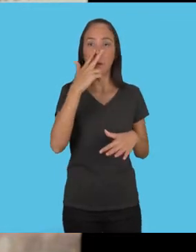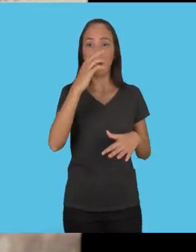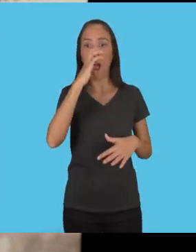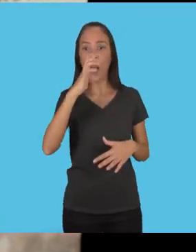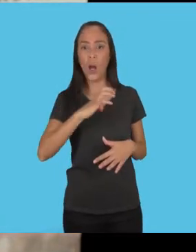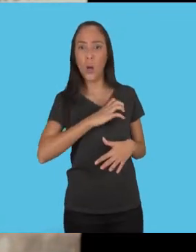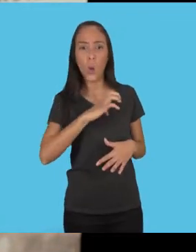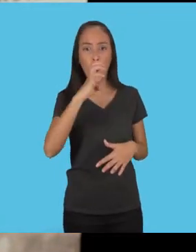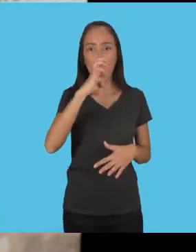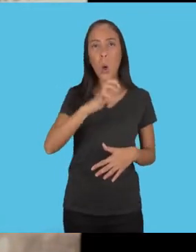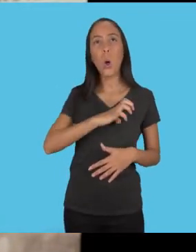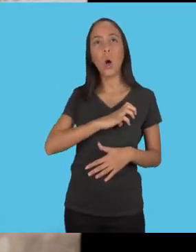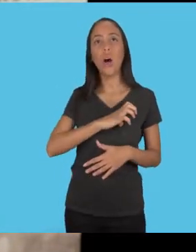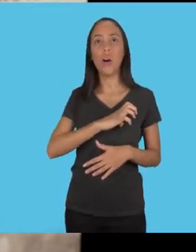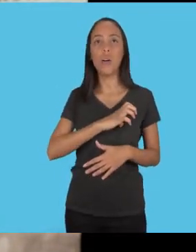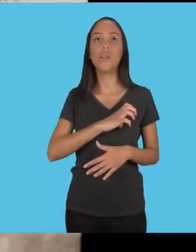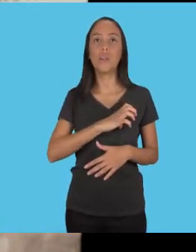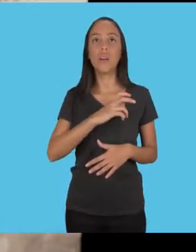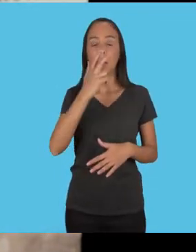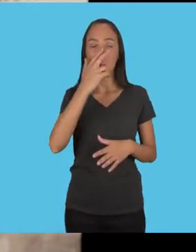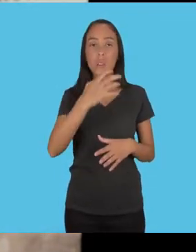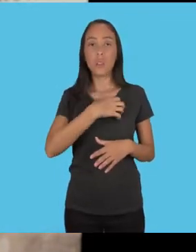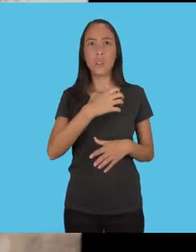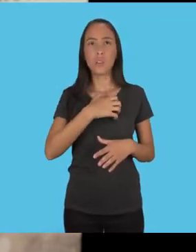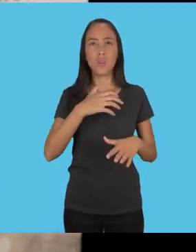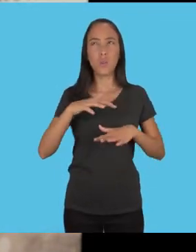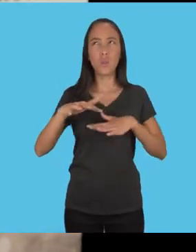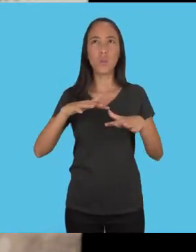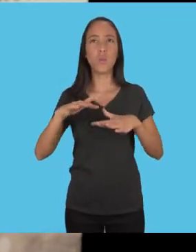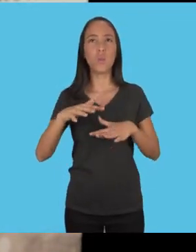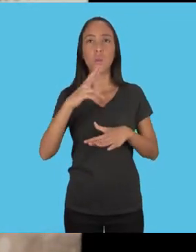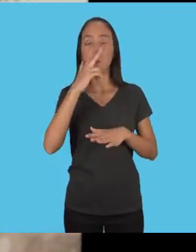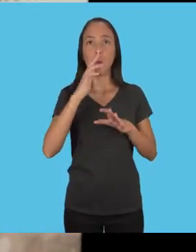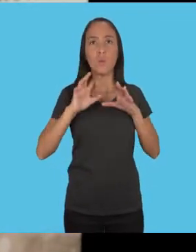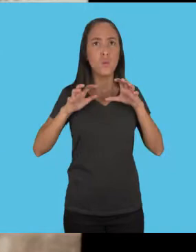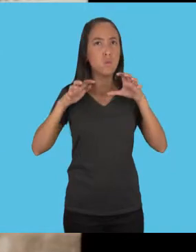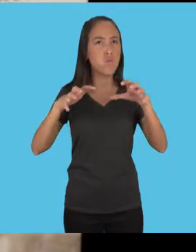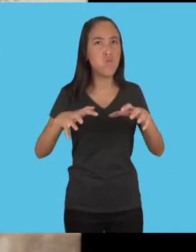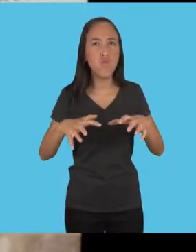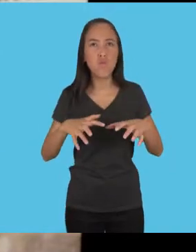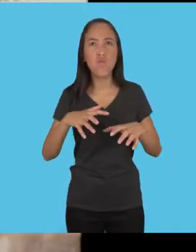acusados também, isso era um clima de terror e eles ficavam realmente com